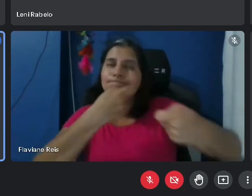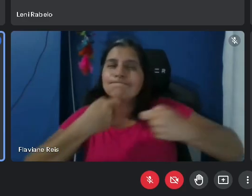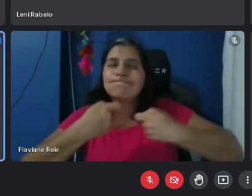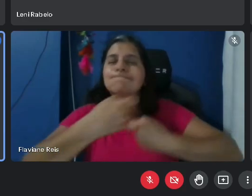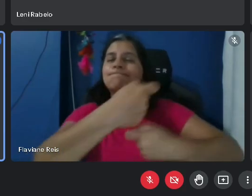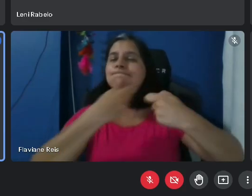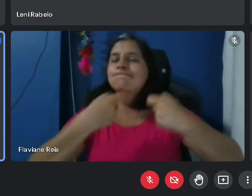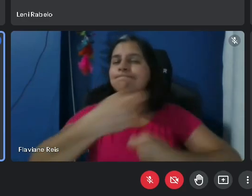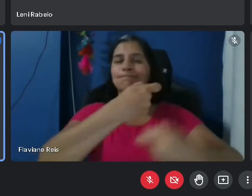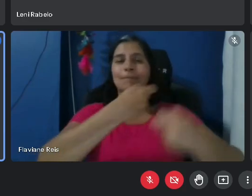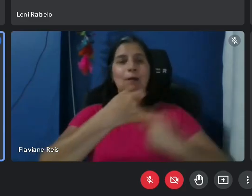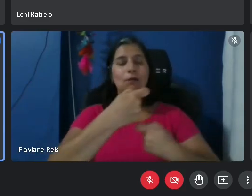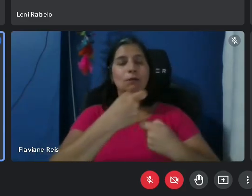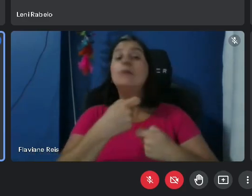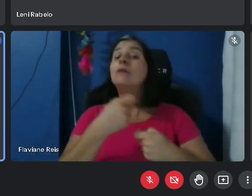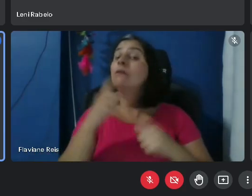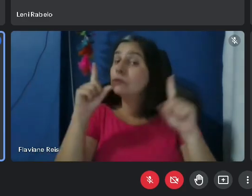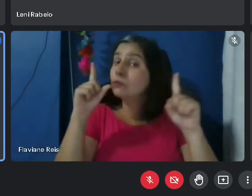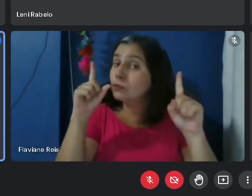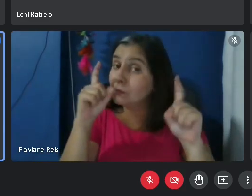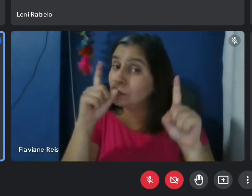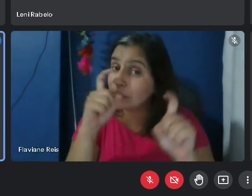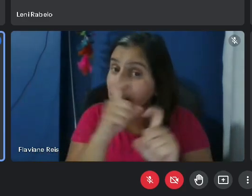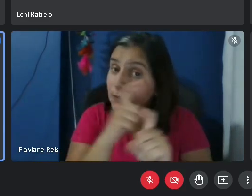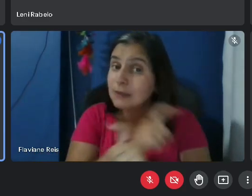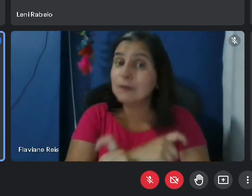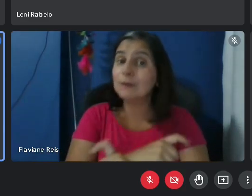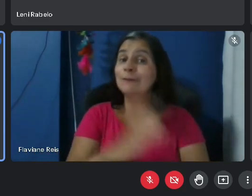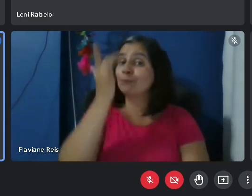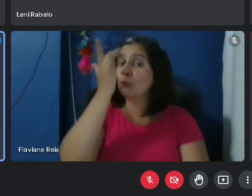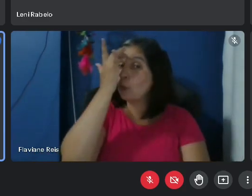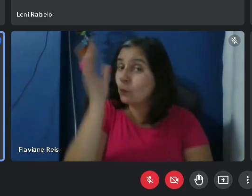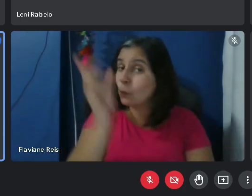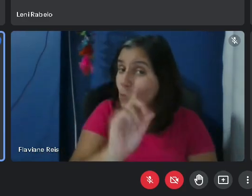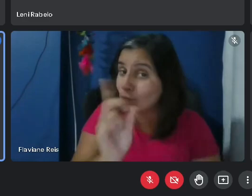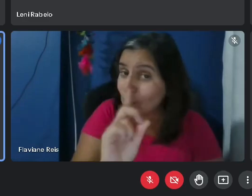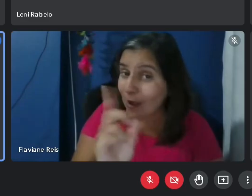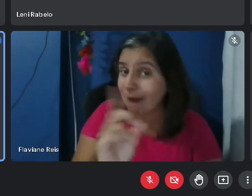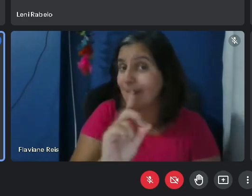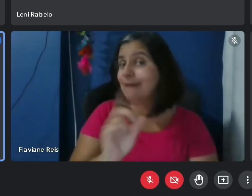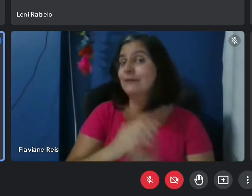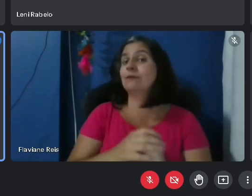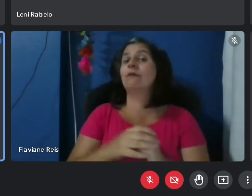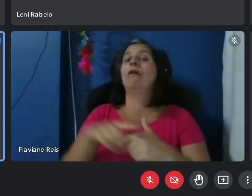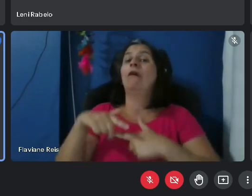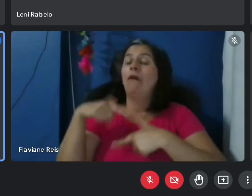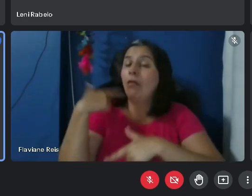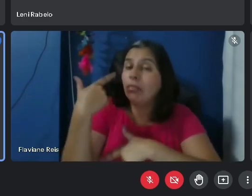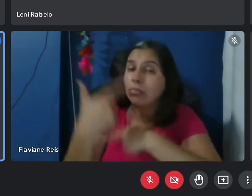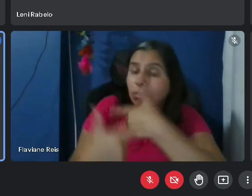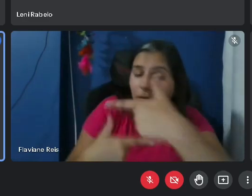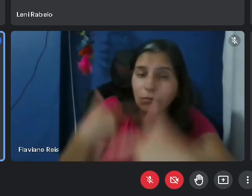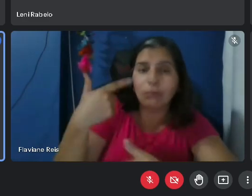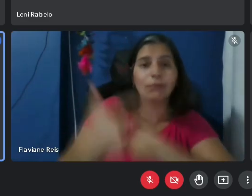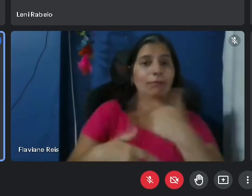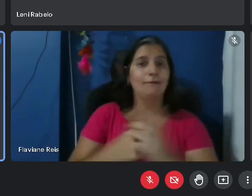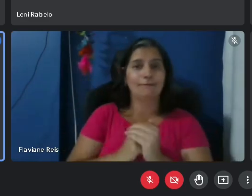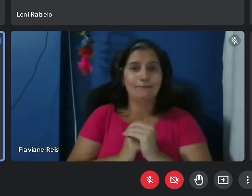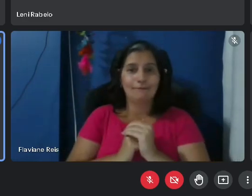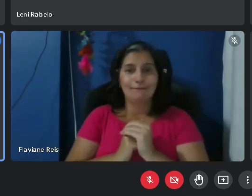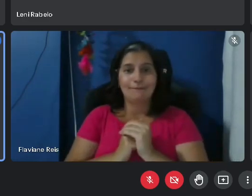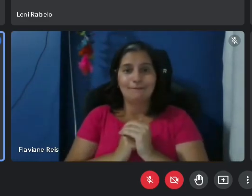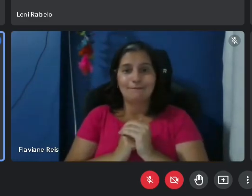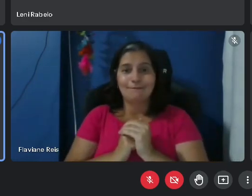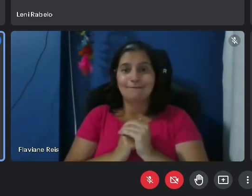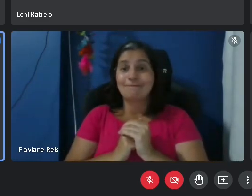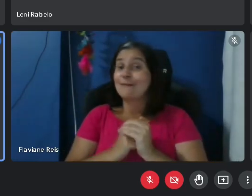Um jogo um jogo de vida, né? Um jogo. Isso aí não é uma coisa fácil. É uma coisa que